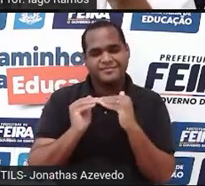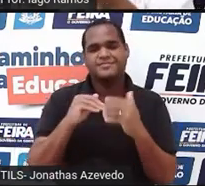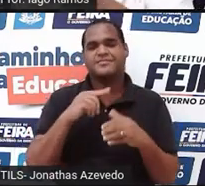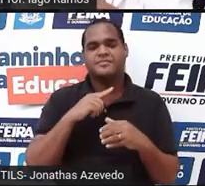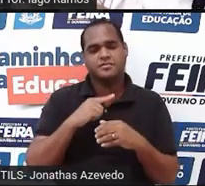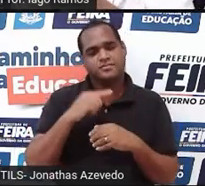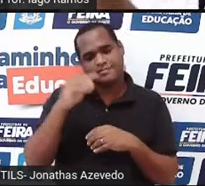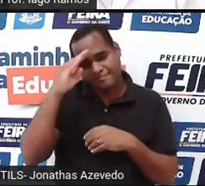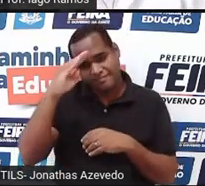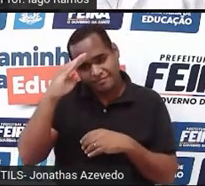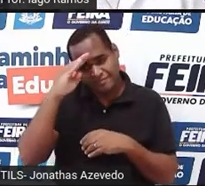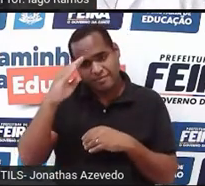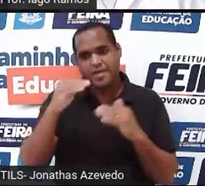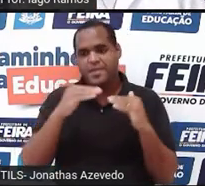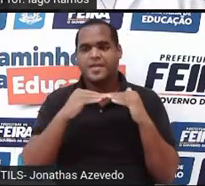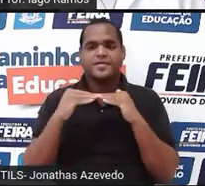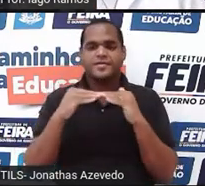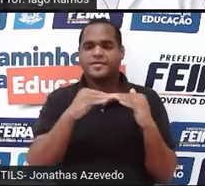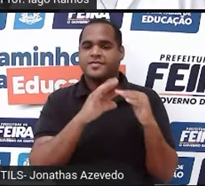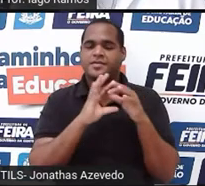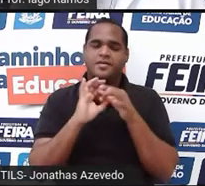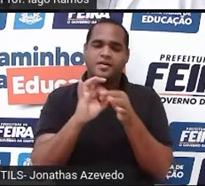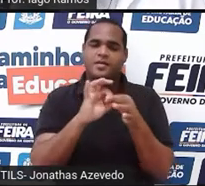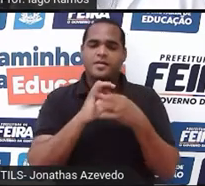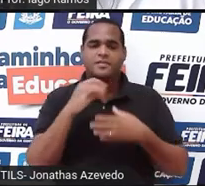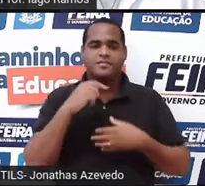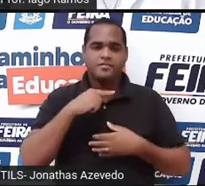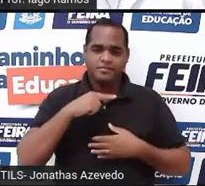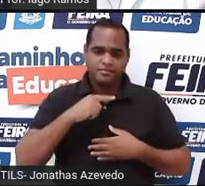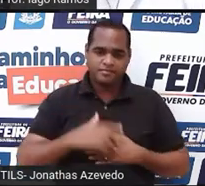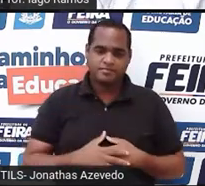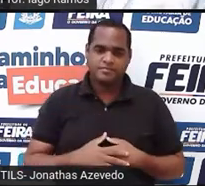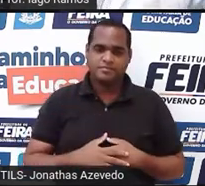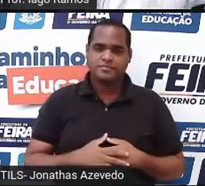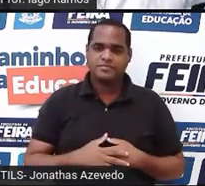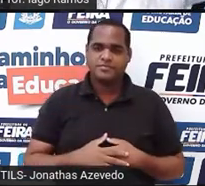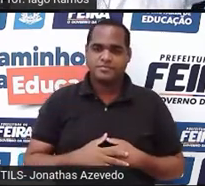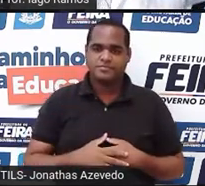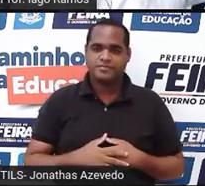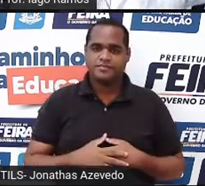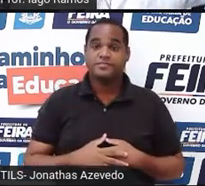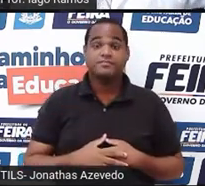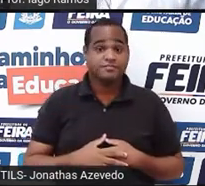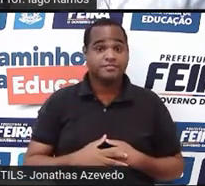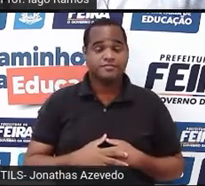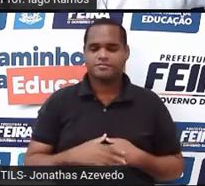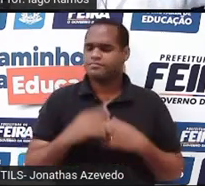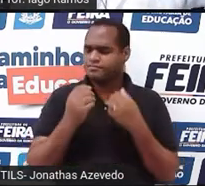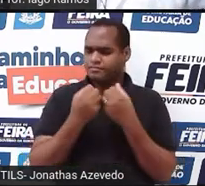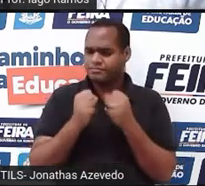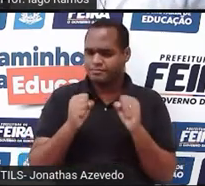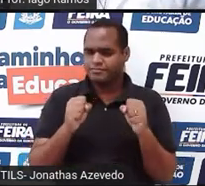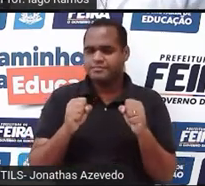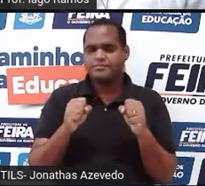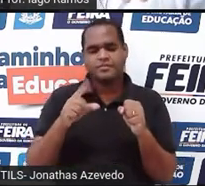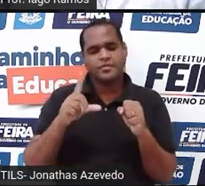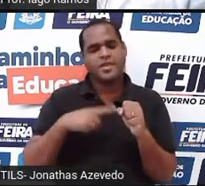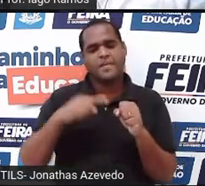diretamente proporcionais e Agora pensa assim ó se uma grandeza